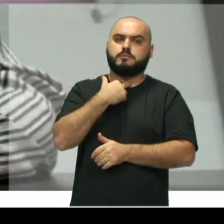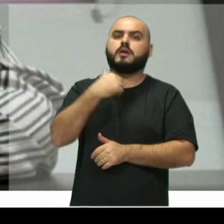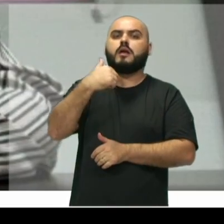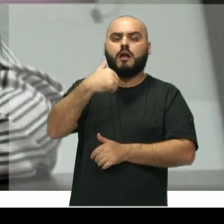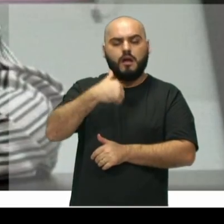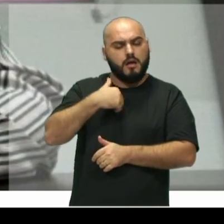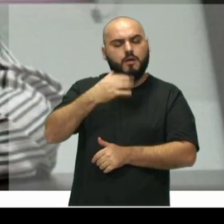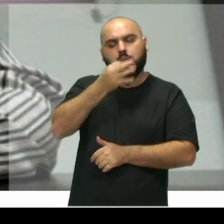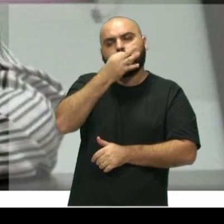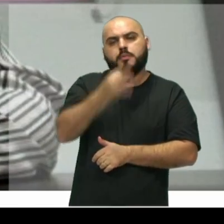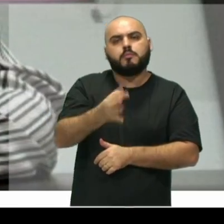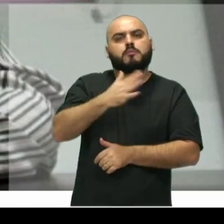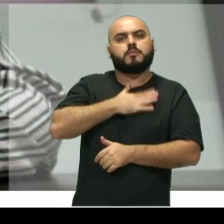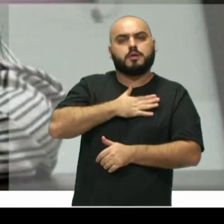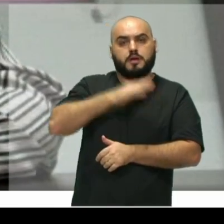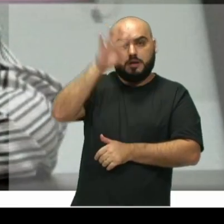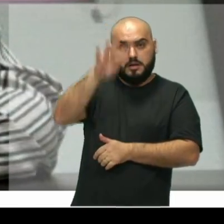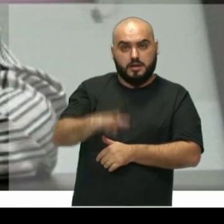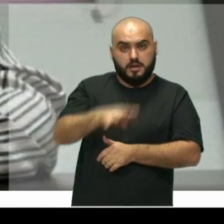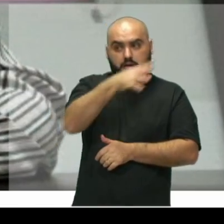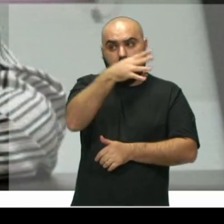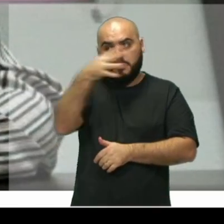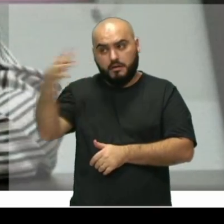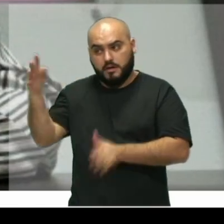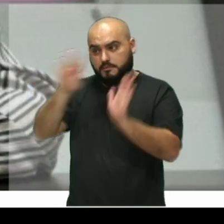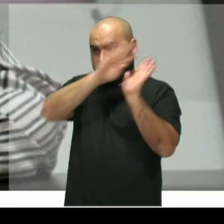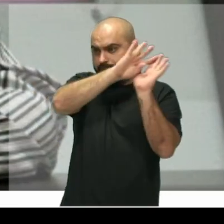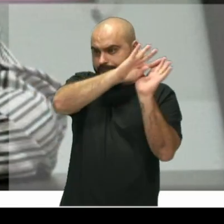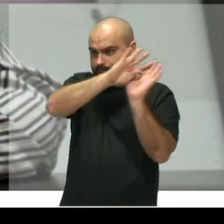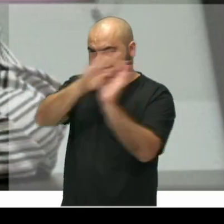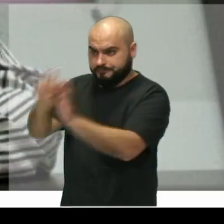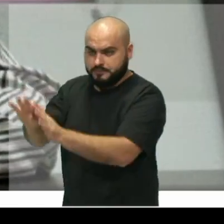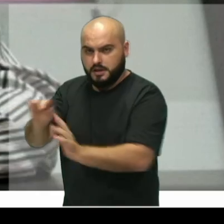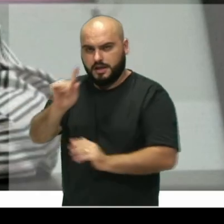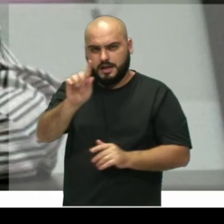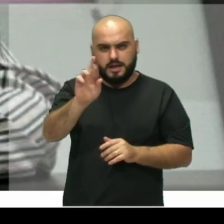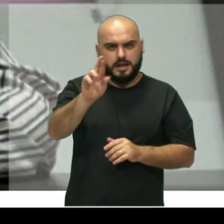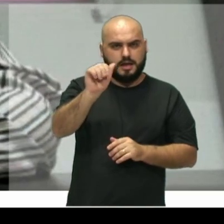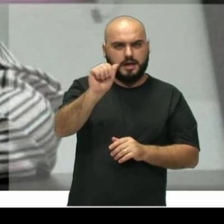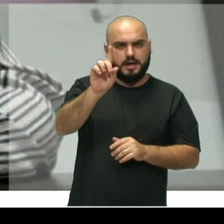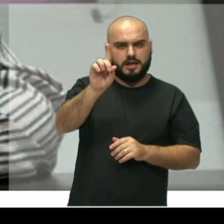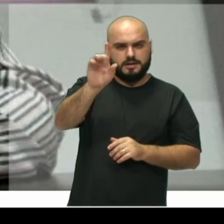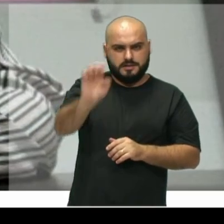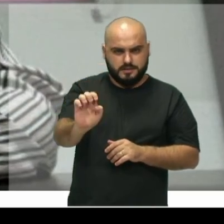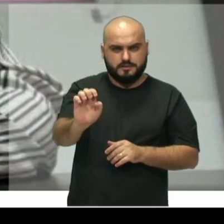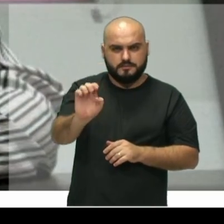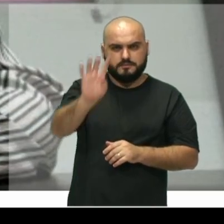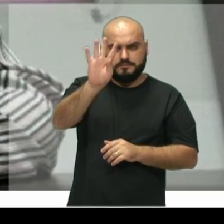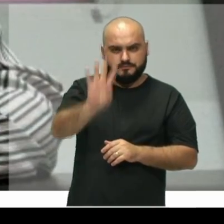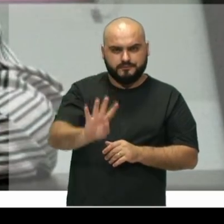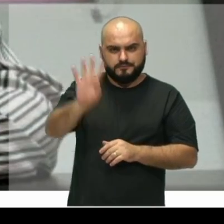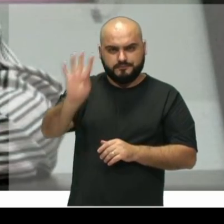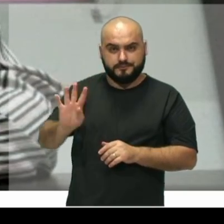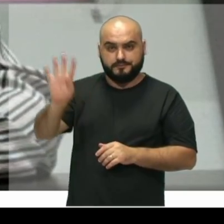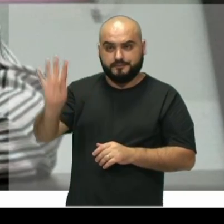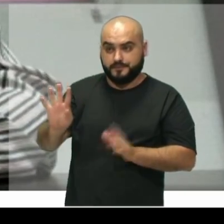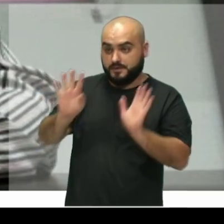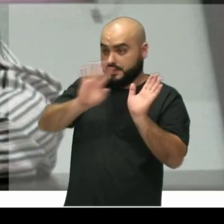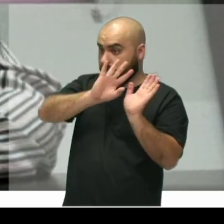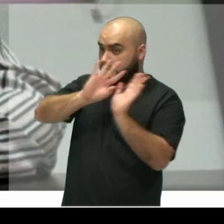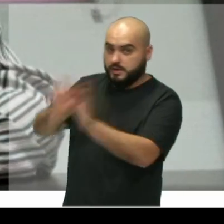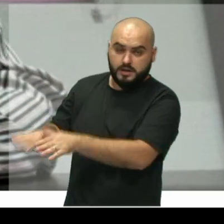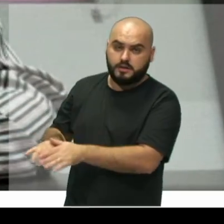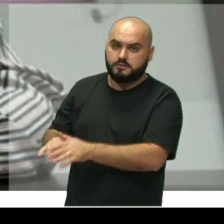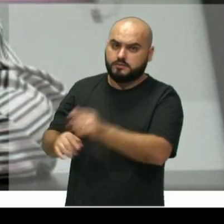grades, conseguido um processo liminar, uma cautela de urgência, para retirar essas grades e discutir qualquer